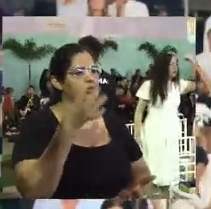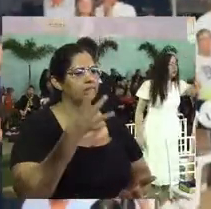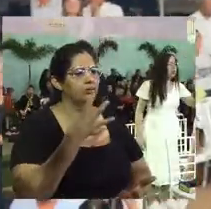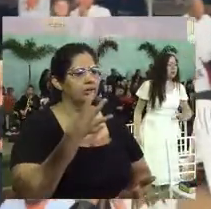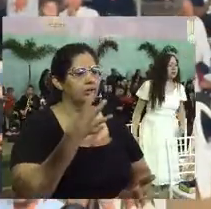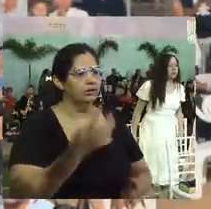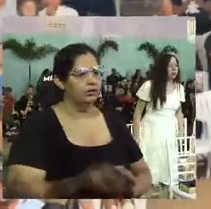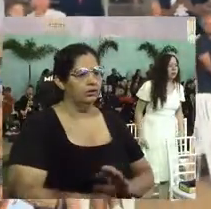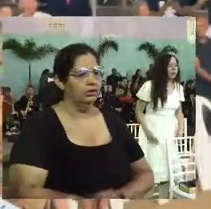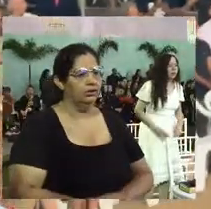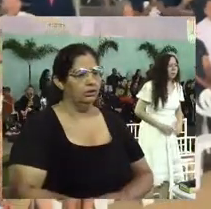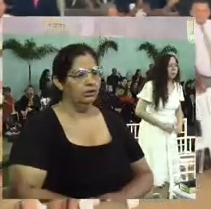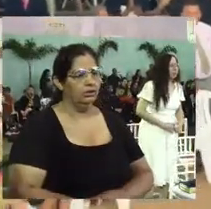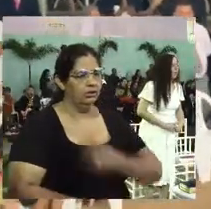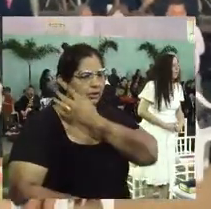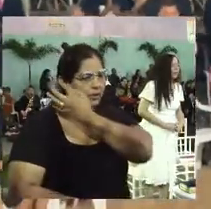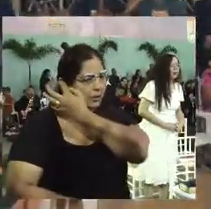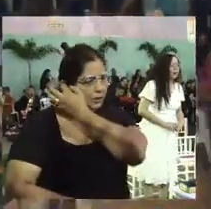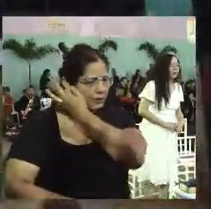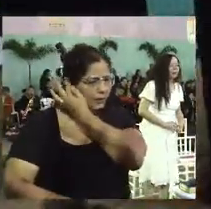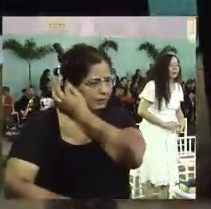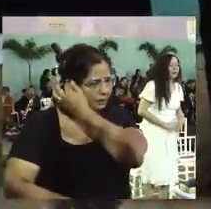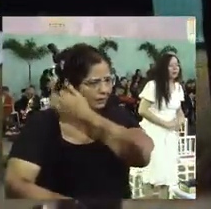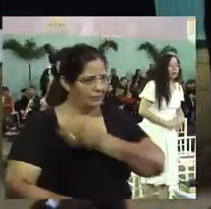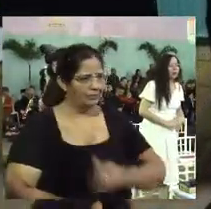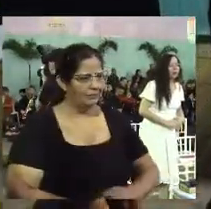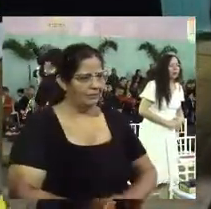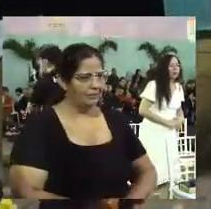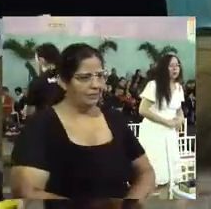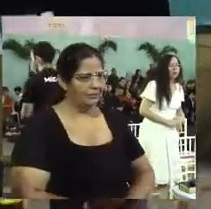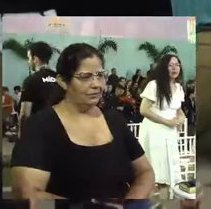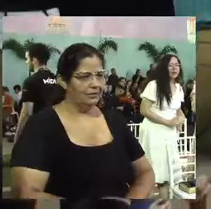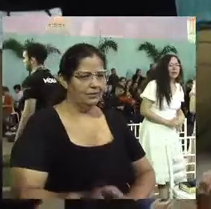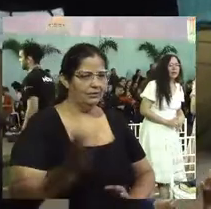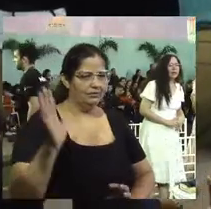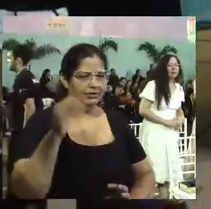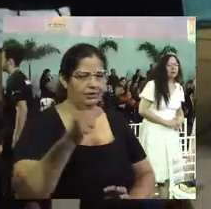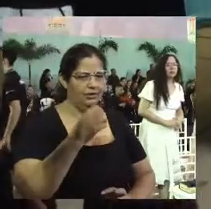envenenados muitos homens morreram na quarta-feira